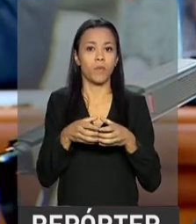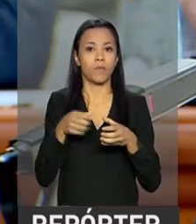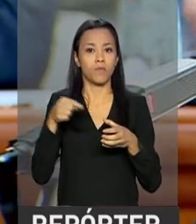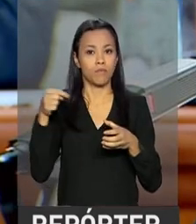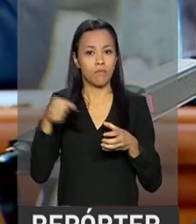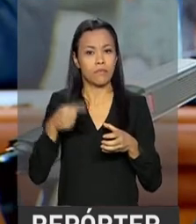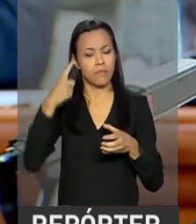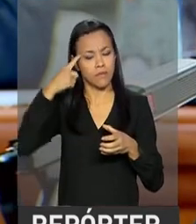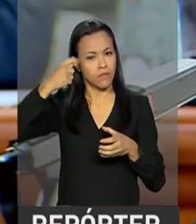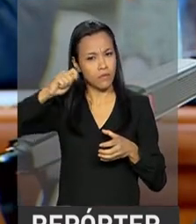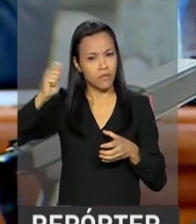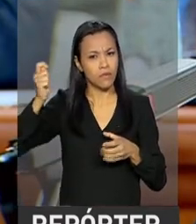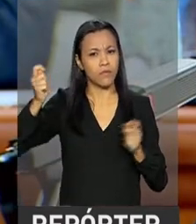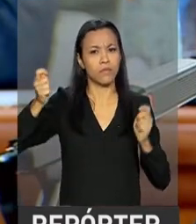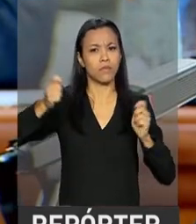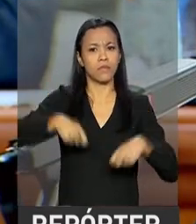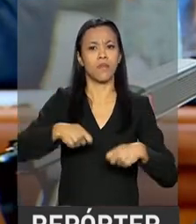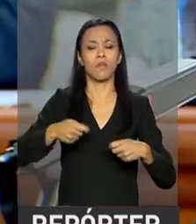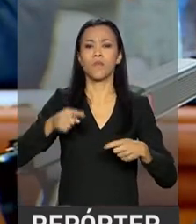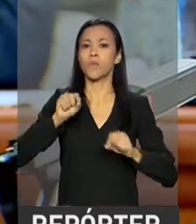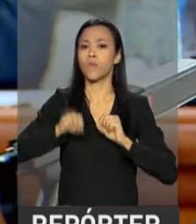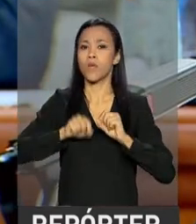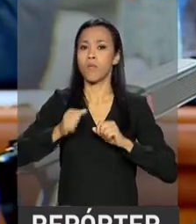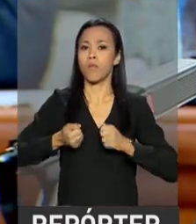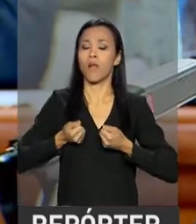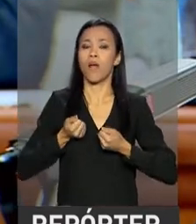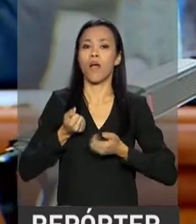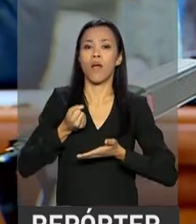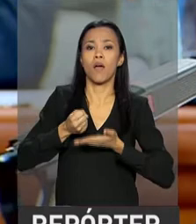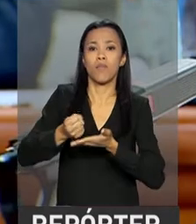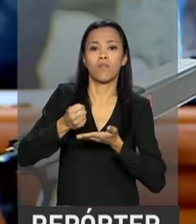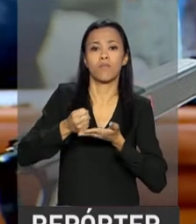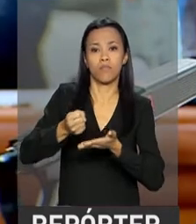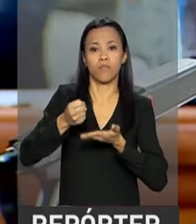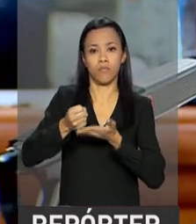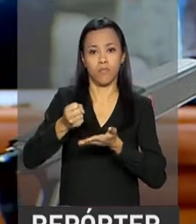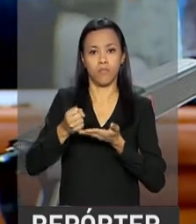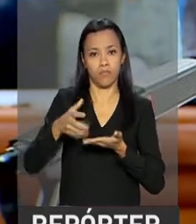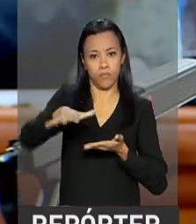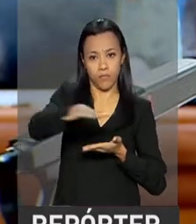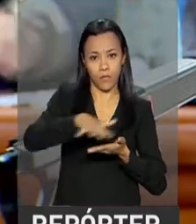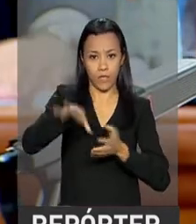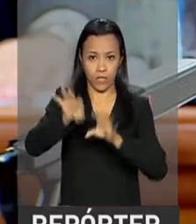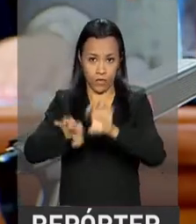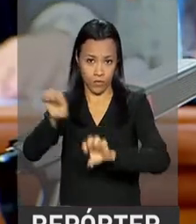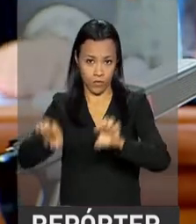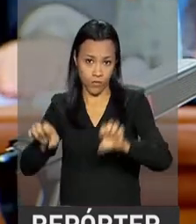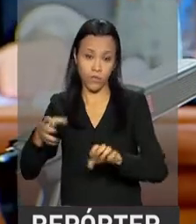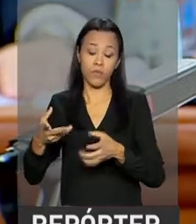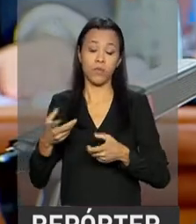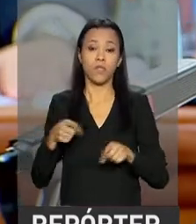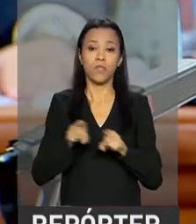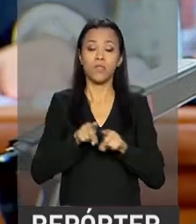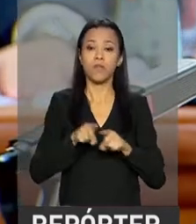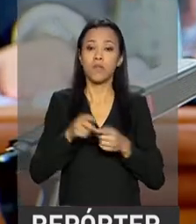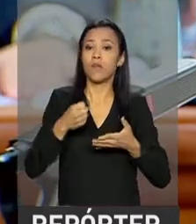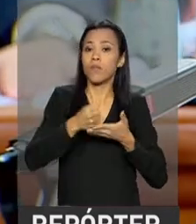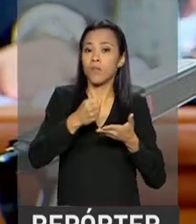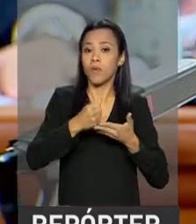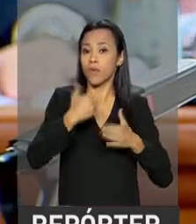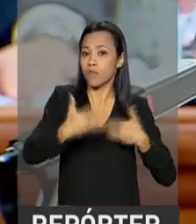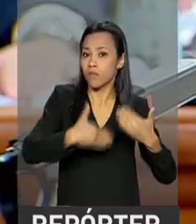reconhecida capacidade a serviço da expansão da infraestrutura, a serviço do